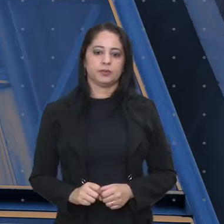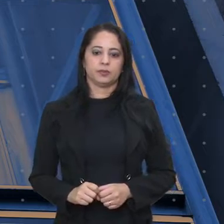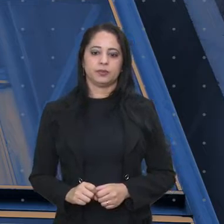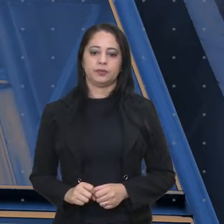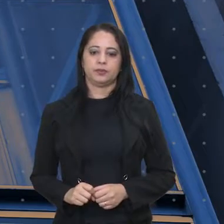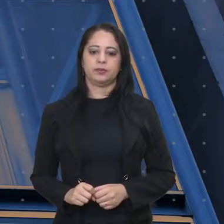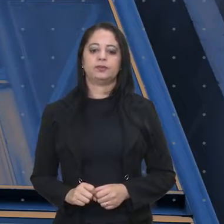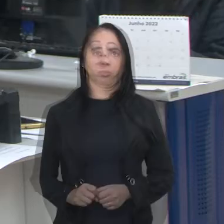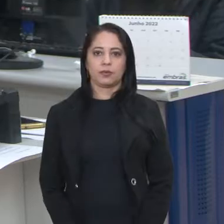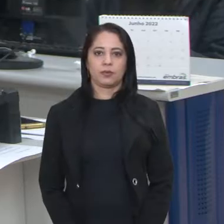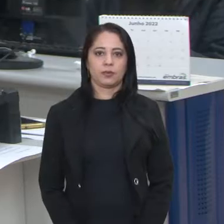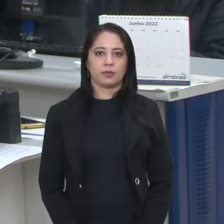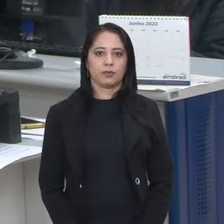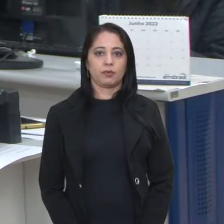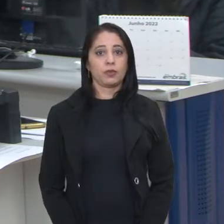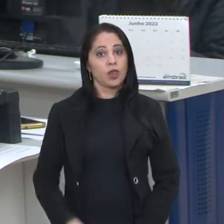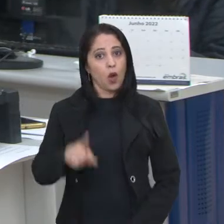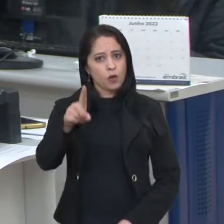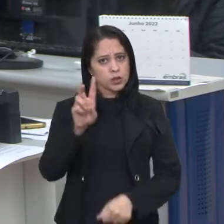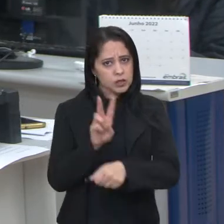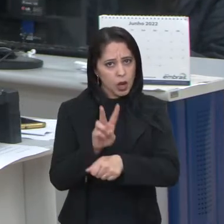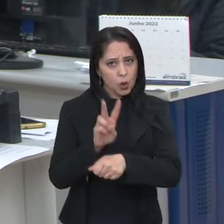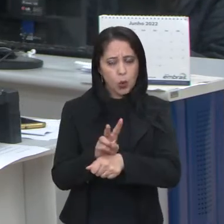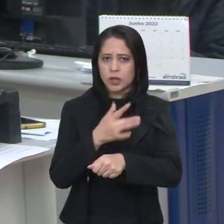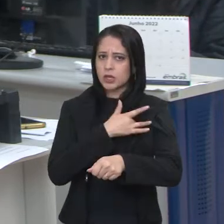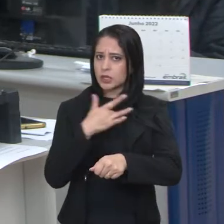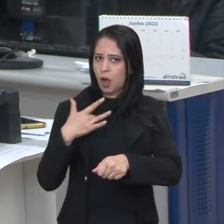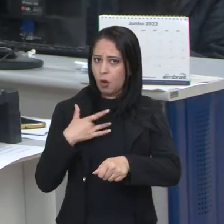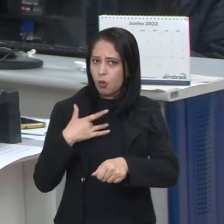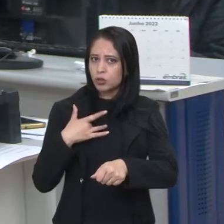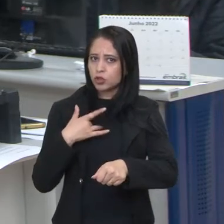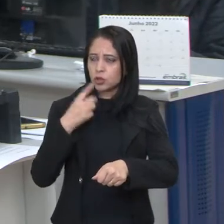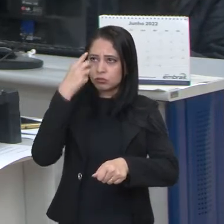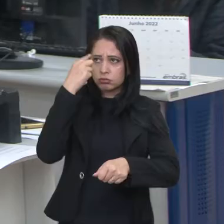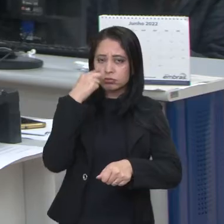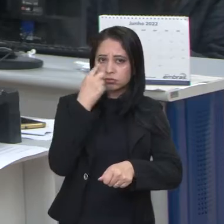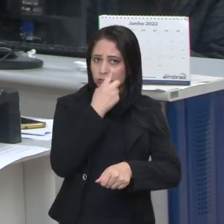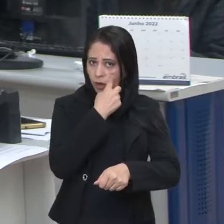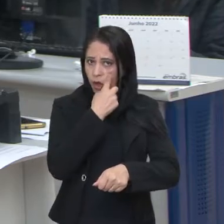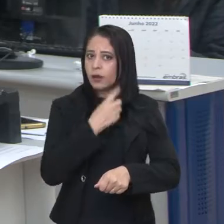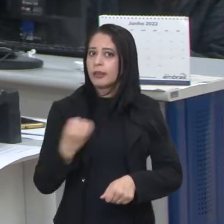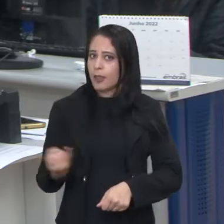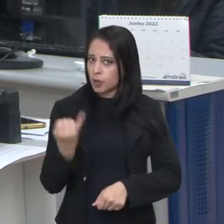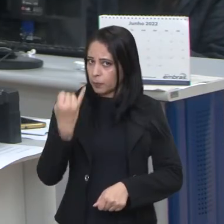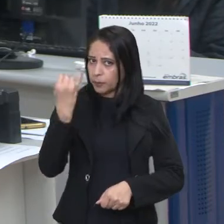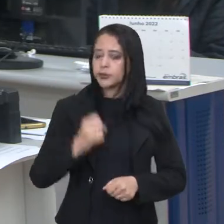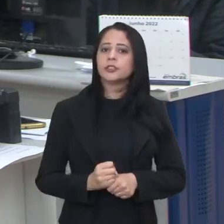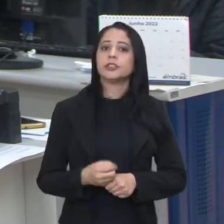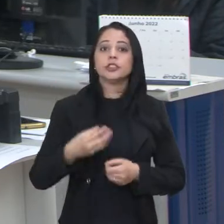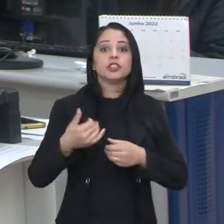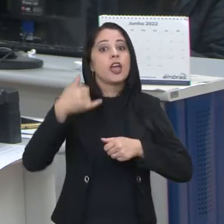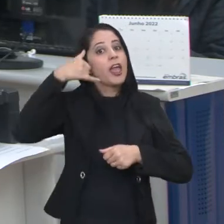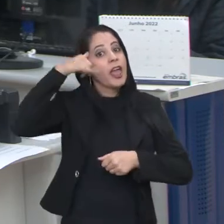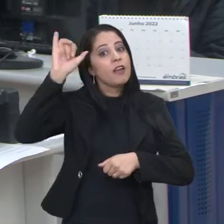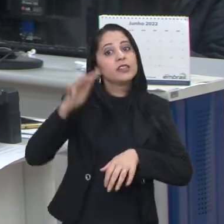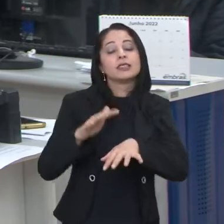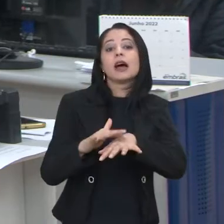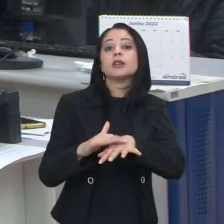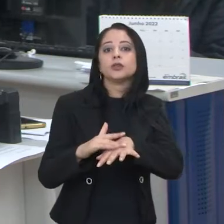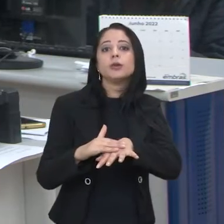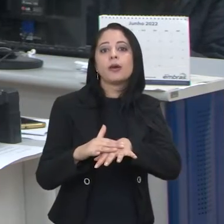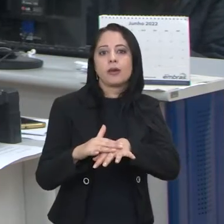centro. Bom, e você tem cuidado da saúde dos seus olhos? Isso é muito importante para evitar